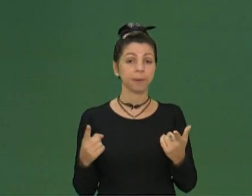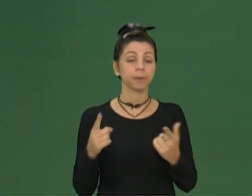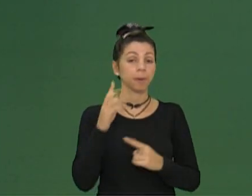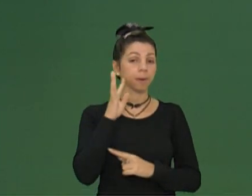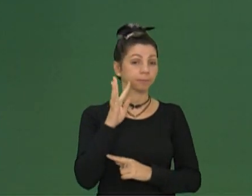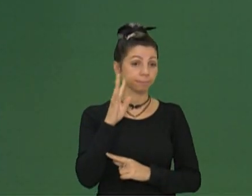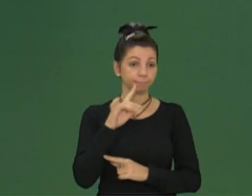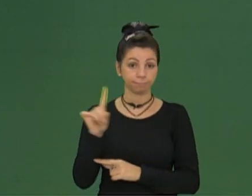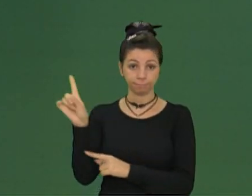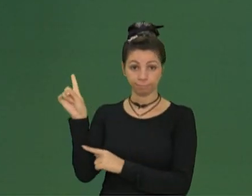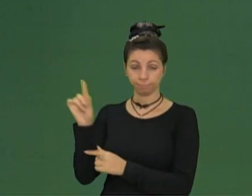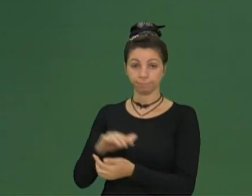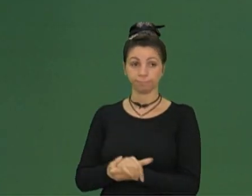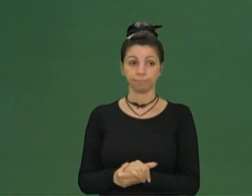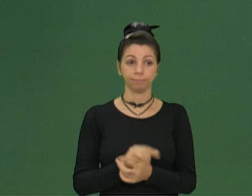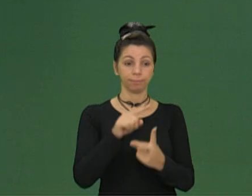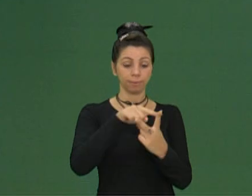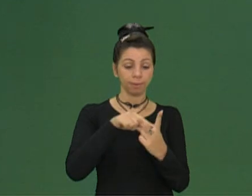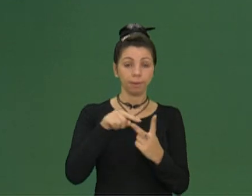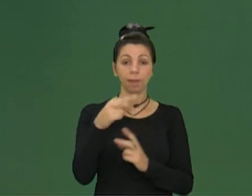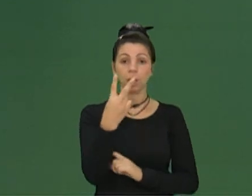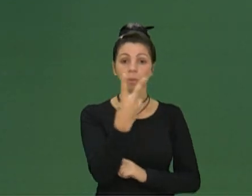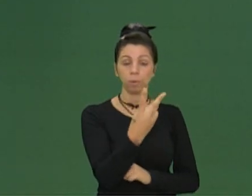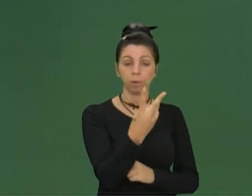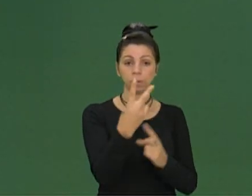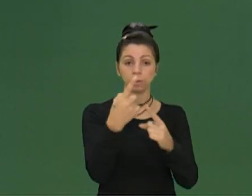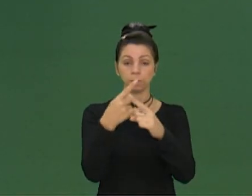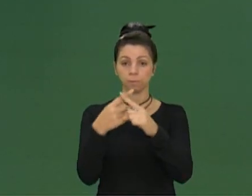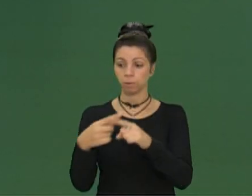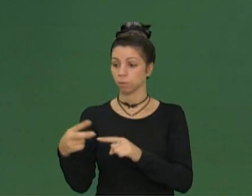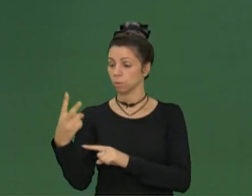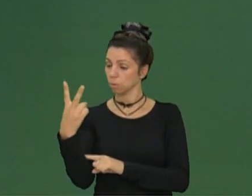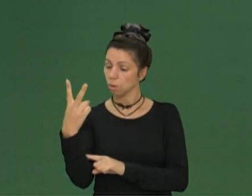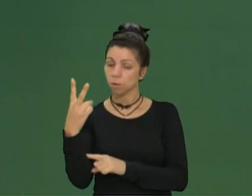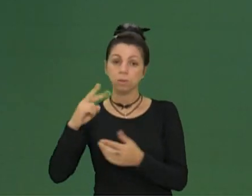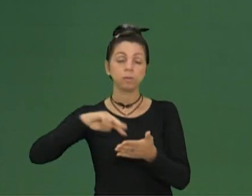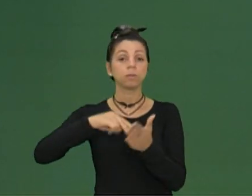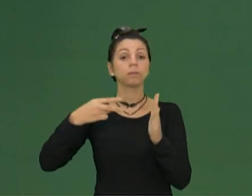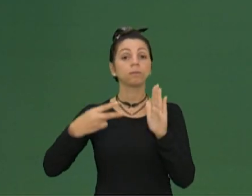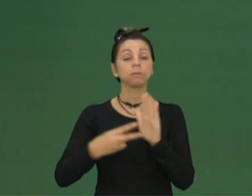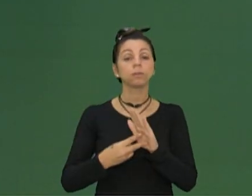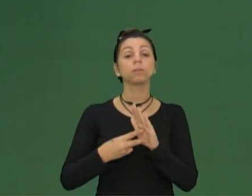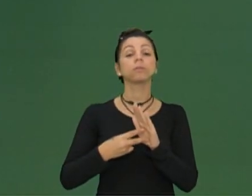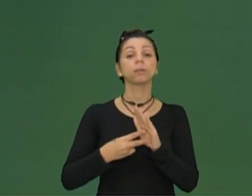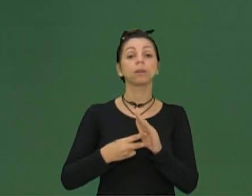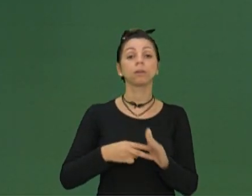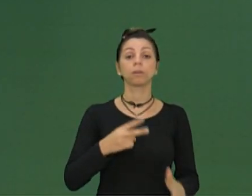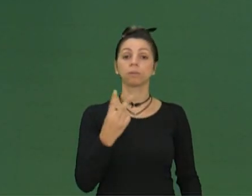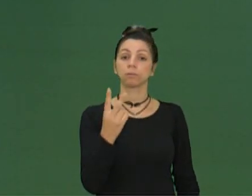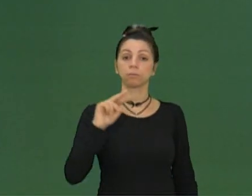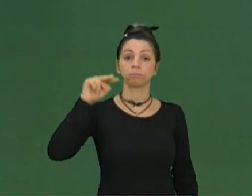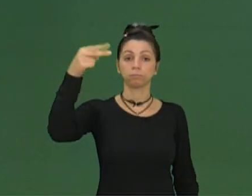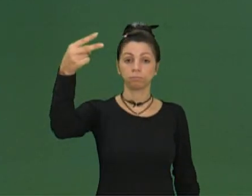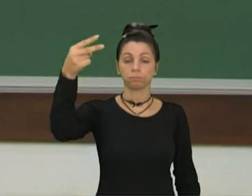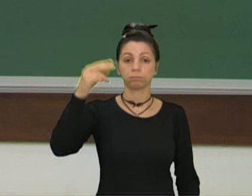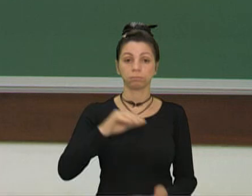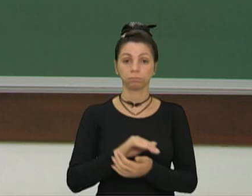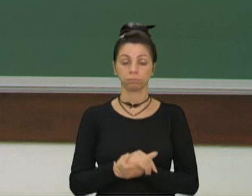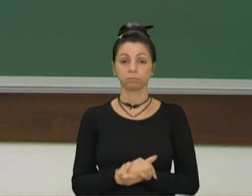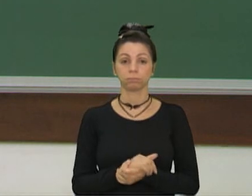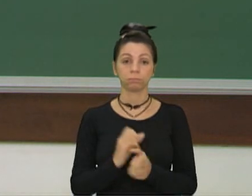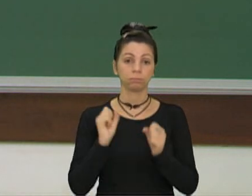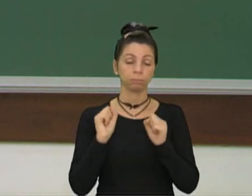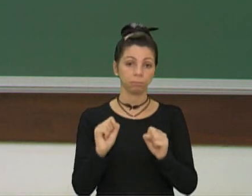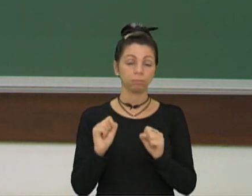legal. 2 vezes 2 não é 2 ao quadrado? E a minha raiz aqui não é raiz quadrada? Então, eu posso fazer